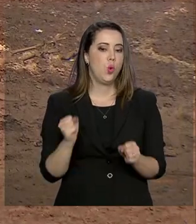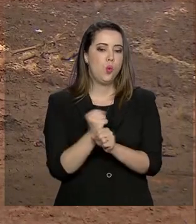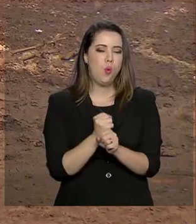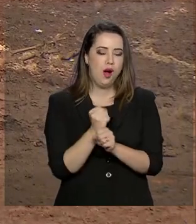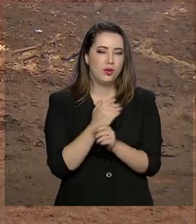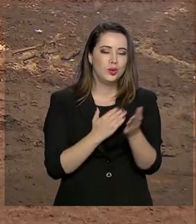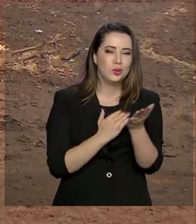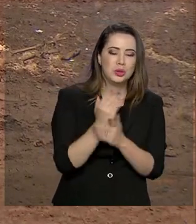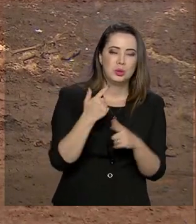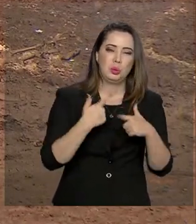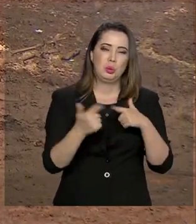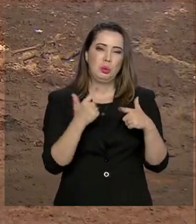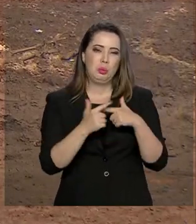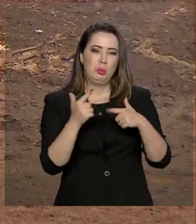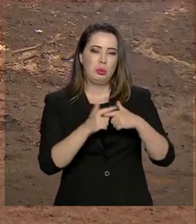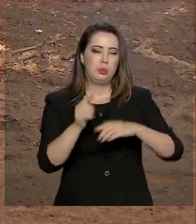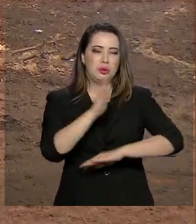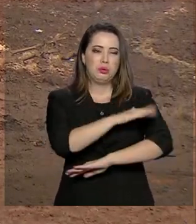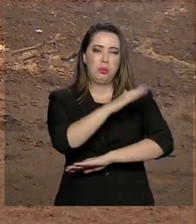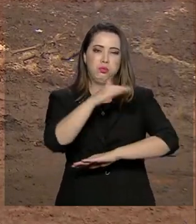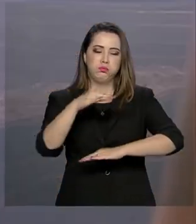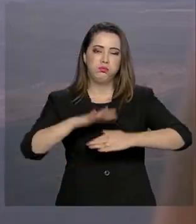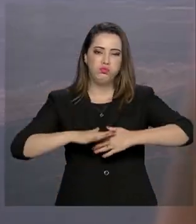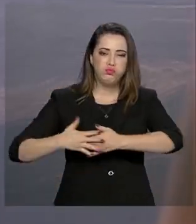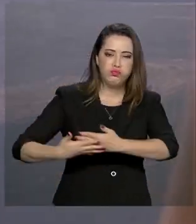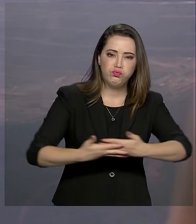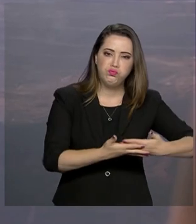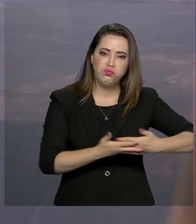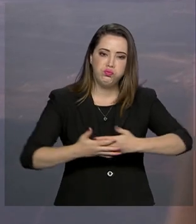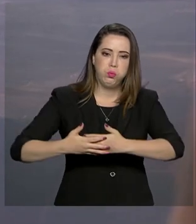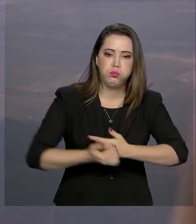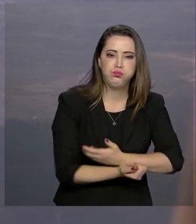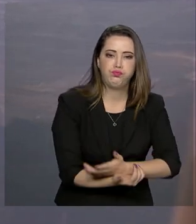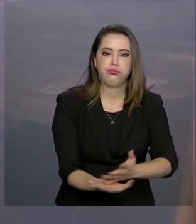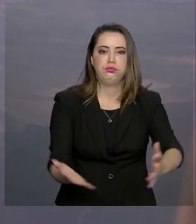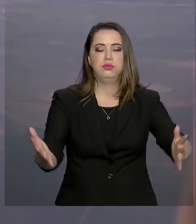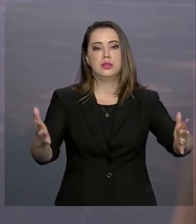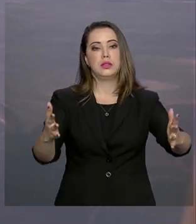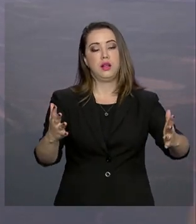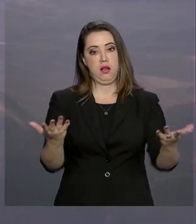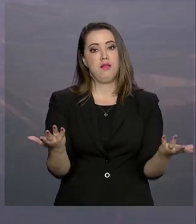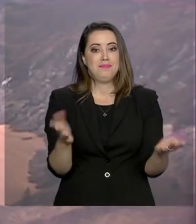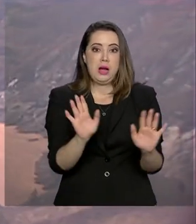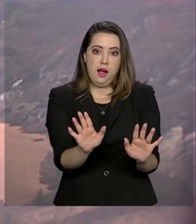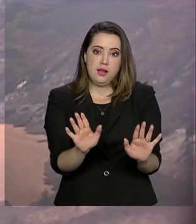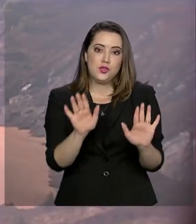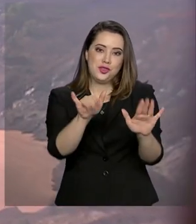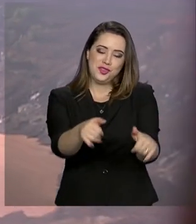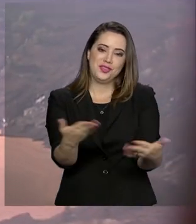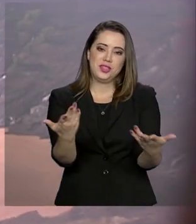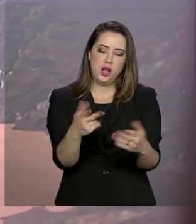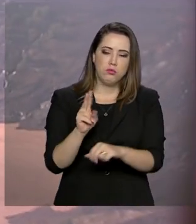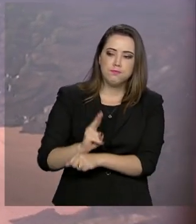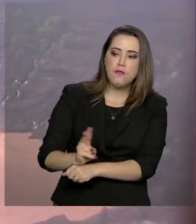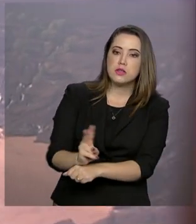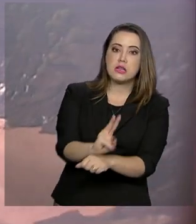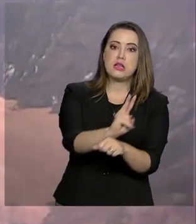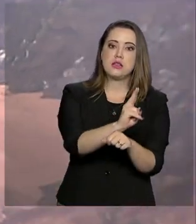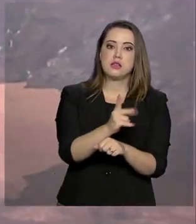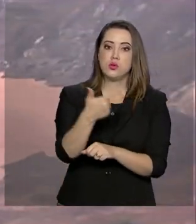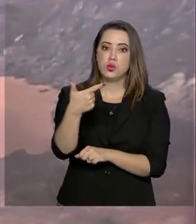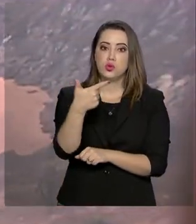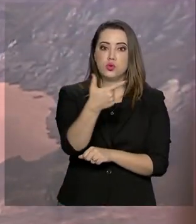rompimento da barragem da Vale, em Brumadinho, Minas Gerais, termina com um reforço na fiscalização de mais de 220